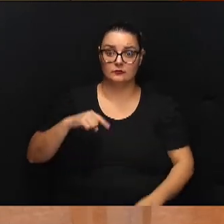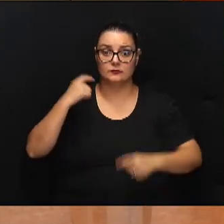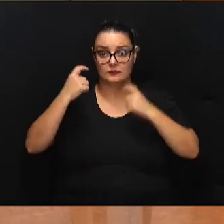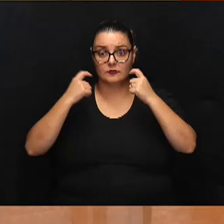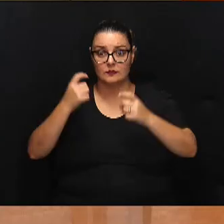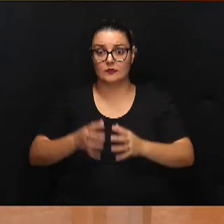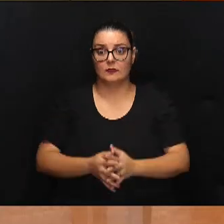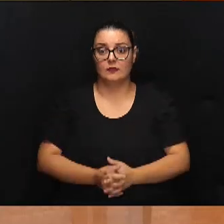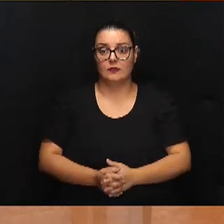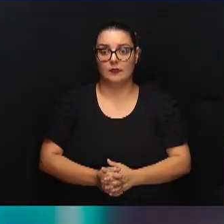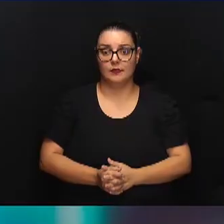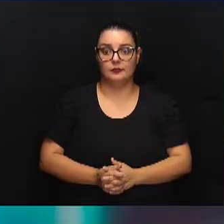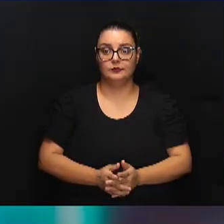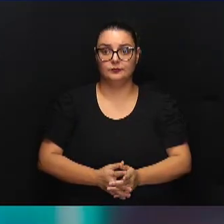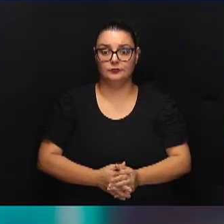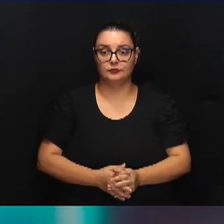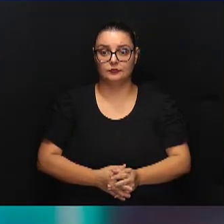muito.